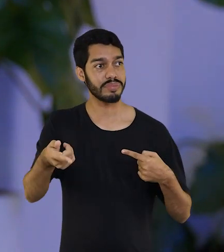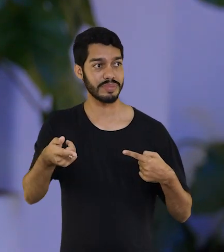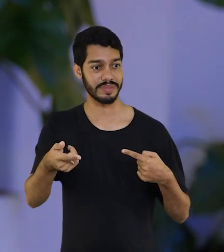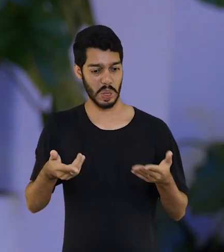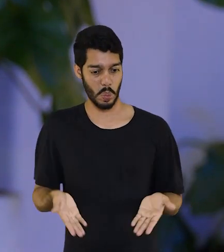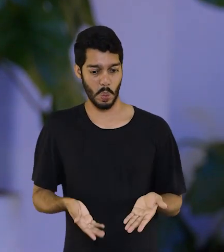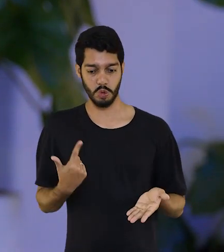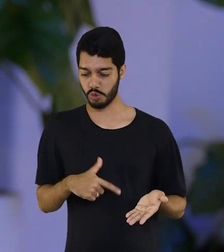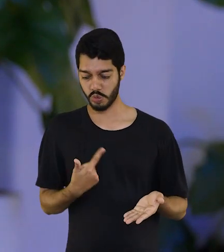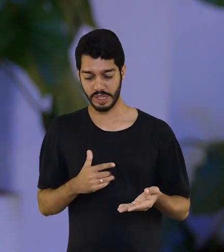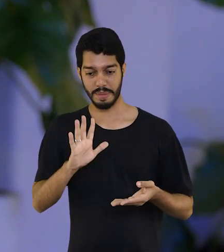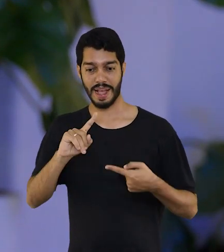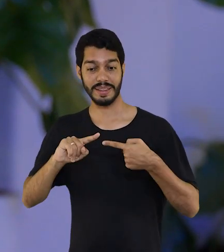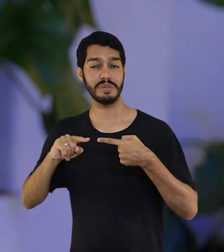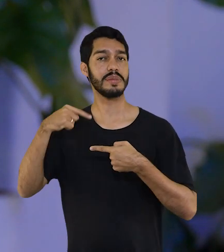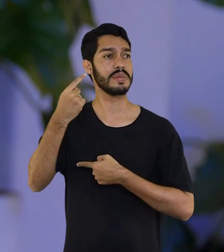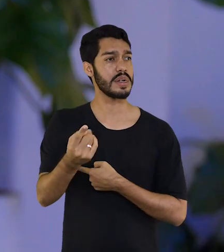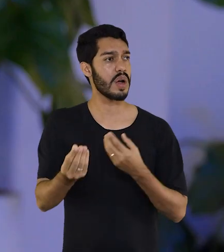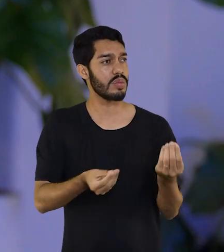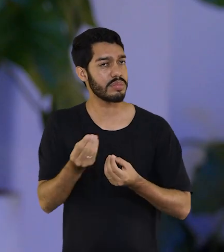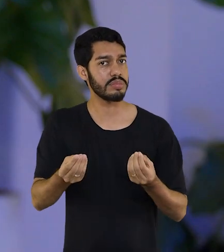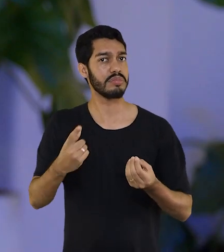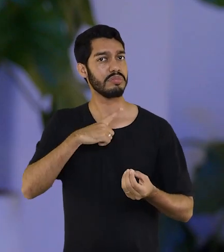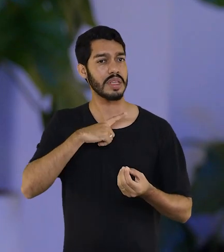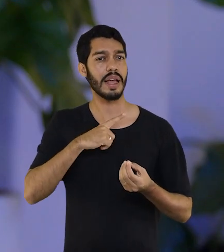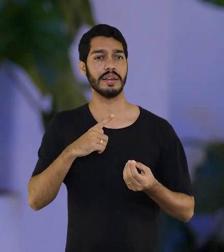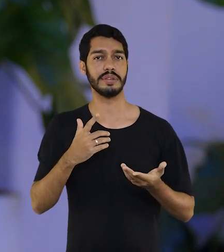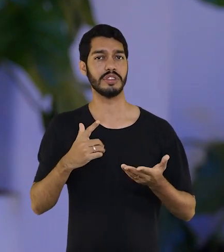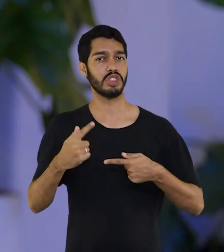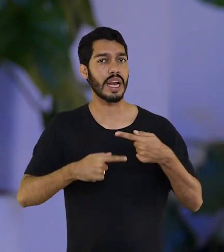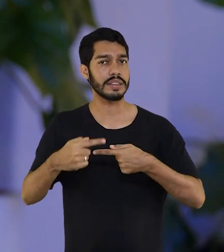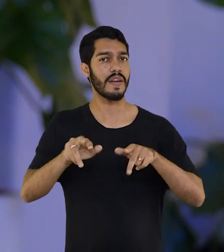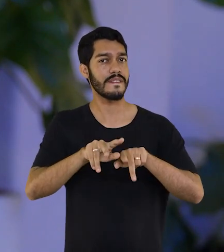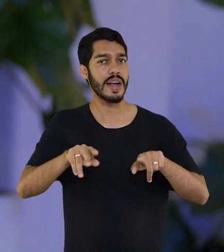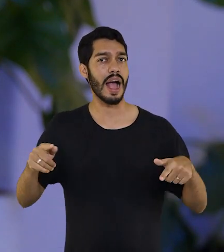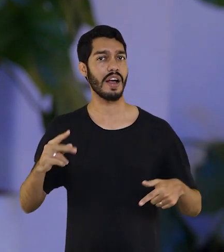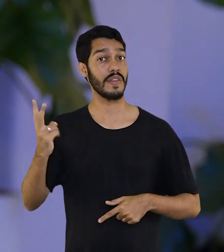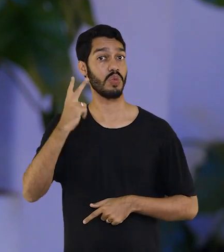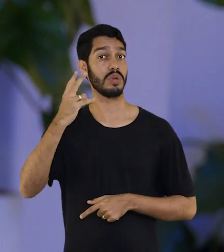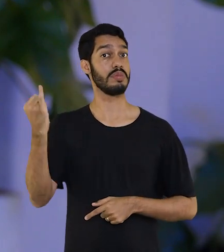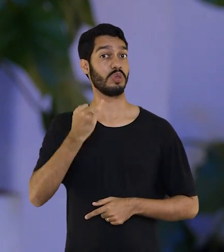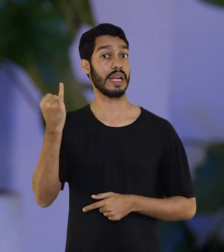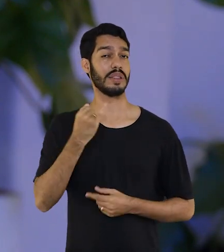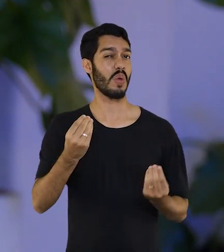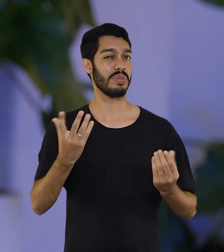que ainda não foi desbloqueado, mas que retém aí uma geração de valor